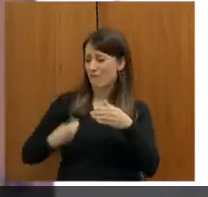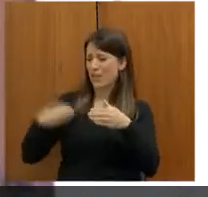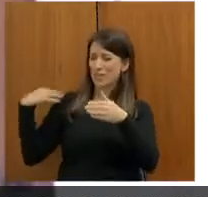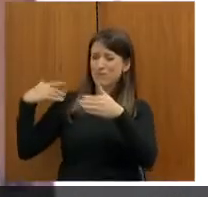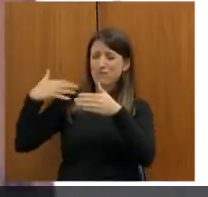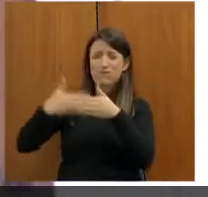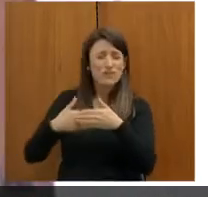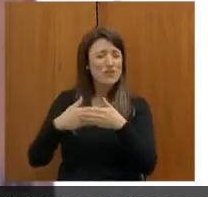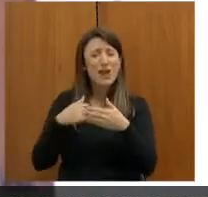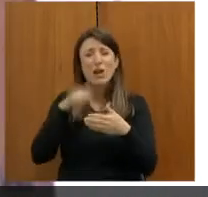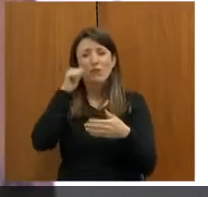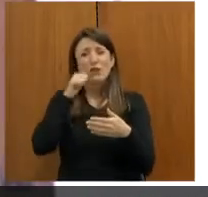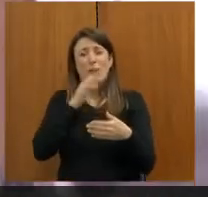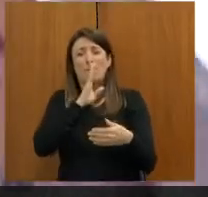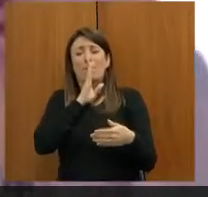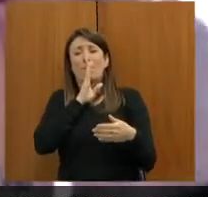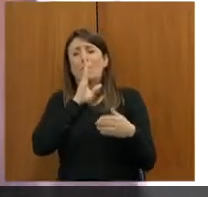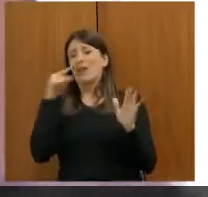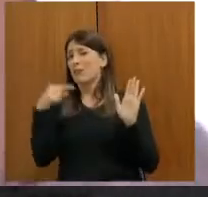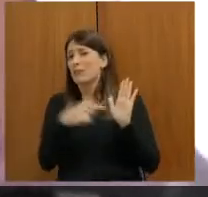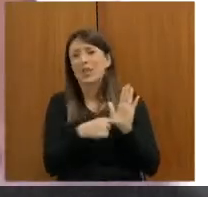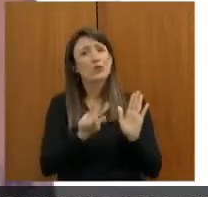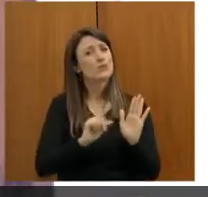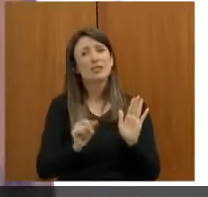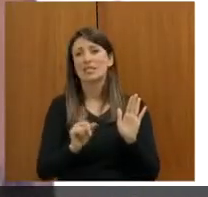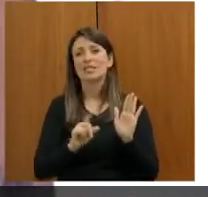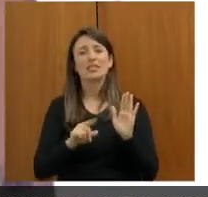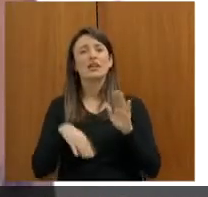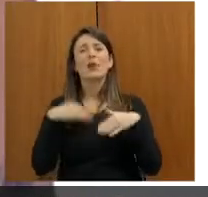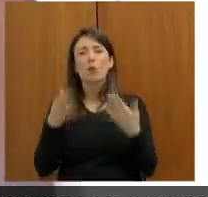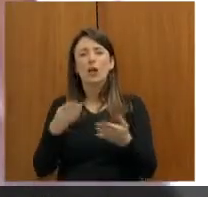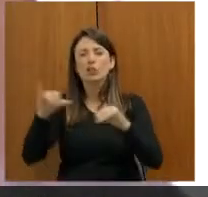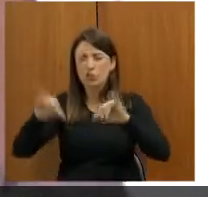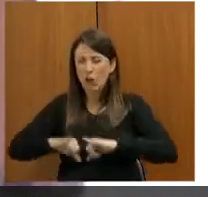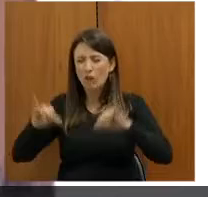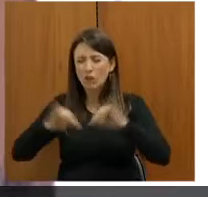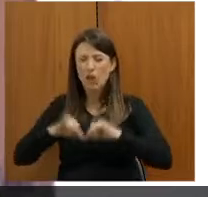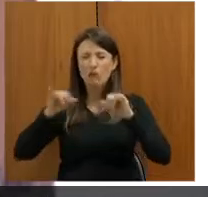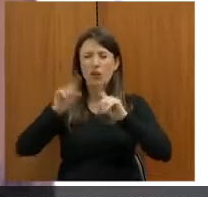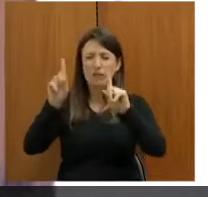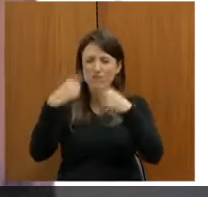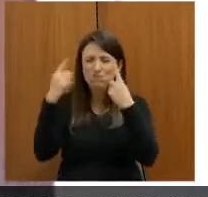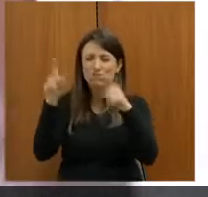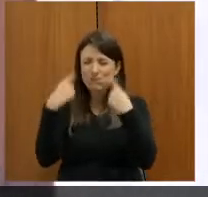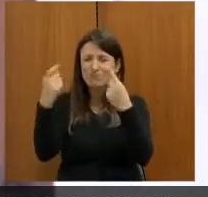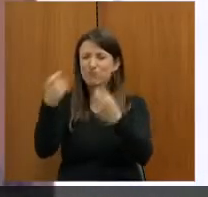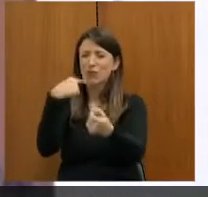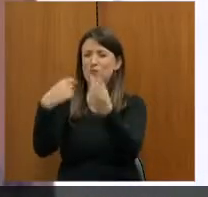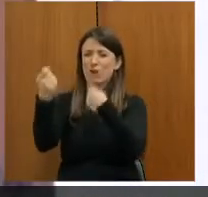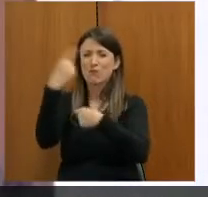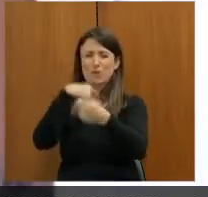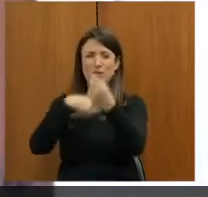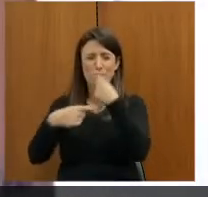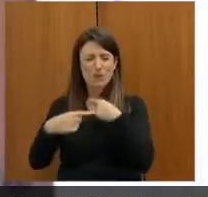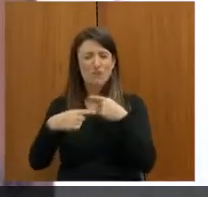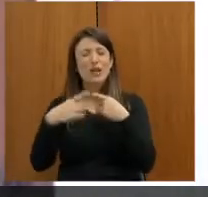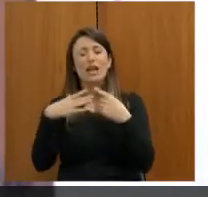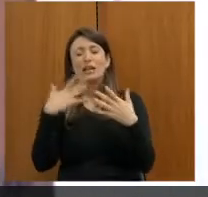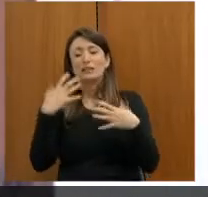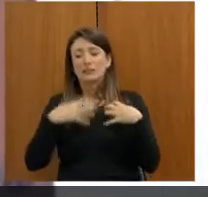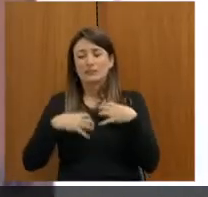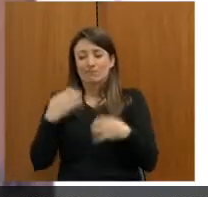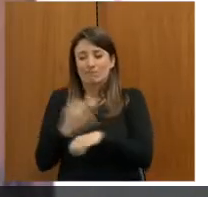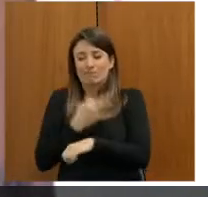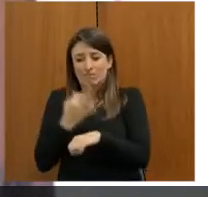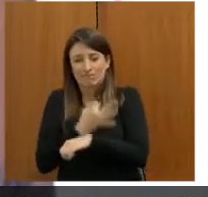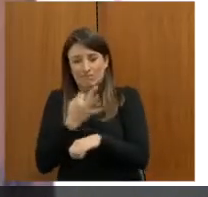sofre a primeira violência psicológica ela só vai negociar com ela está no limite quando a pessoa psicológica a última autonomia